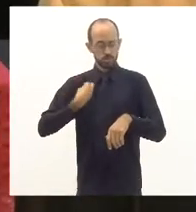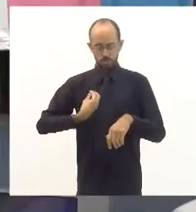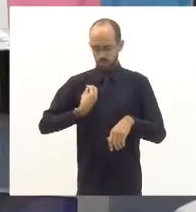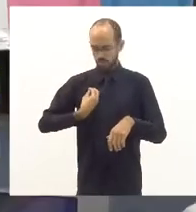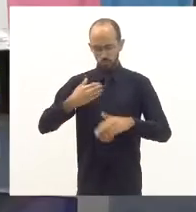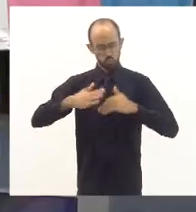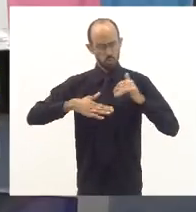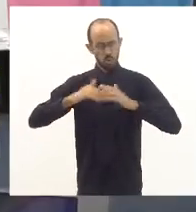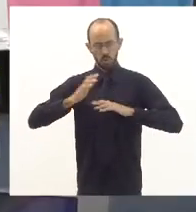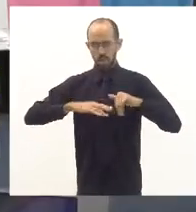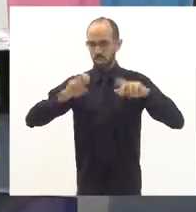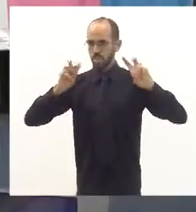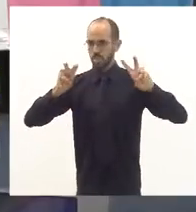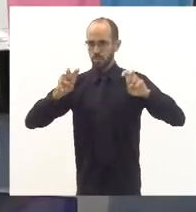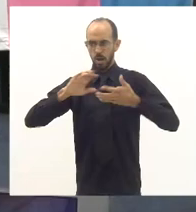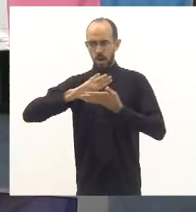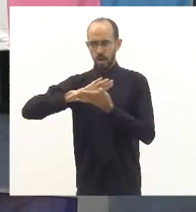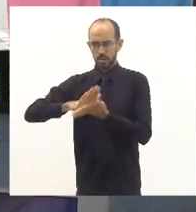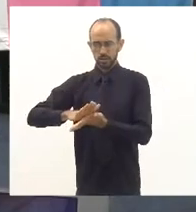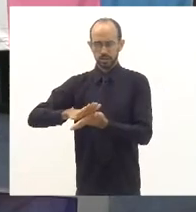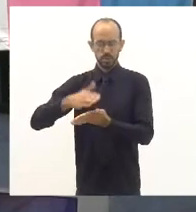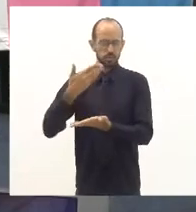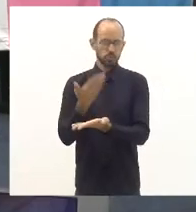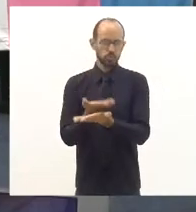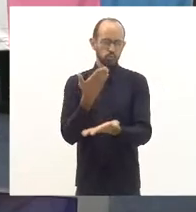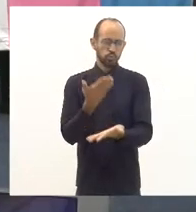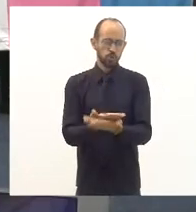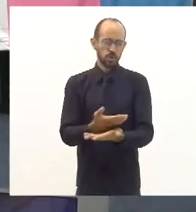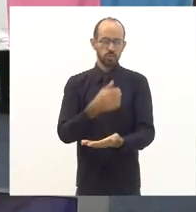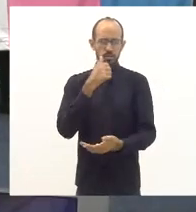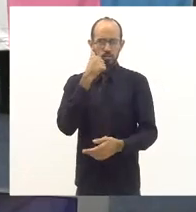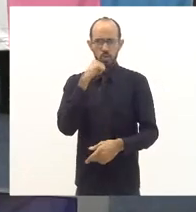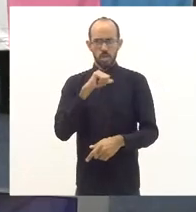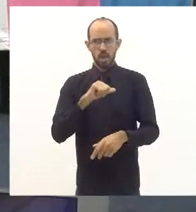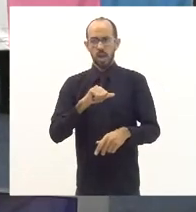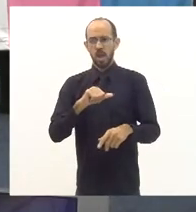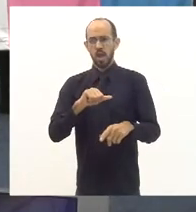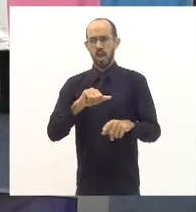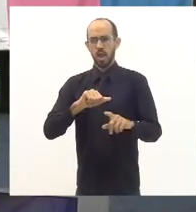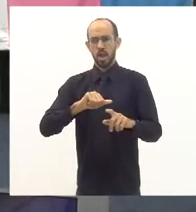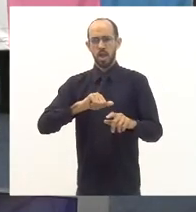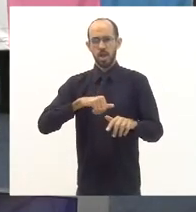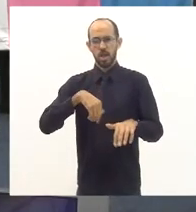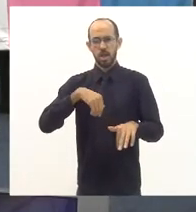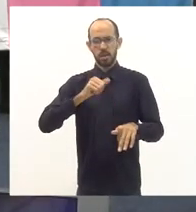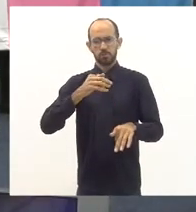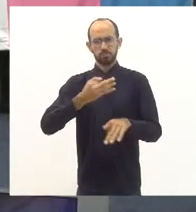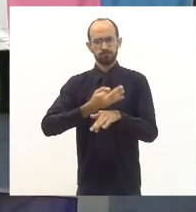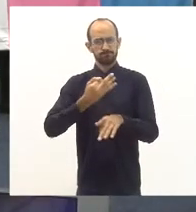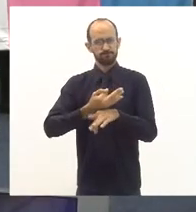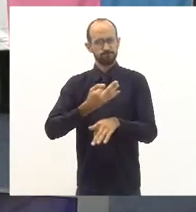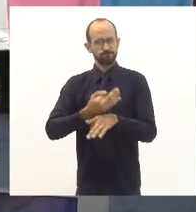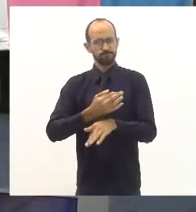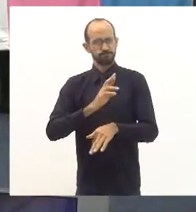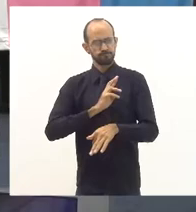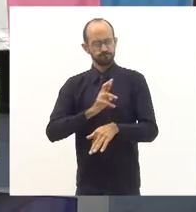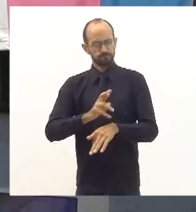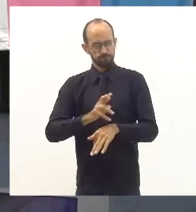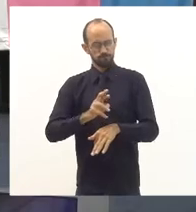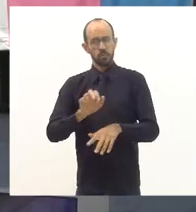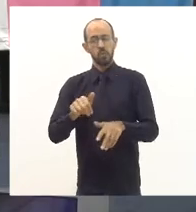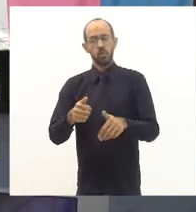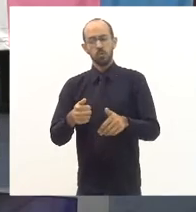tema. Racismo, estudante, mulher, intolerância religiosa, qualquer tema,